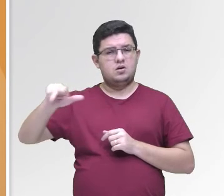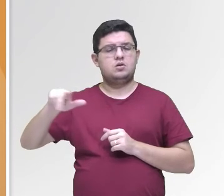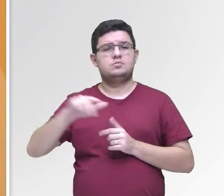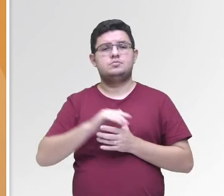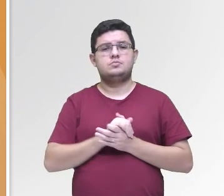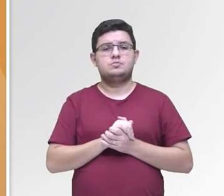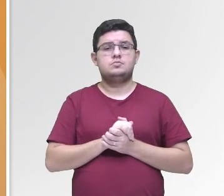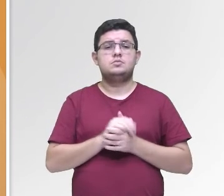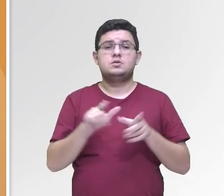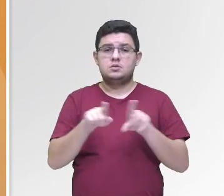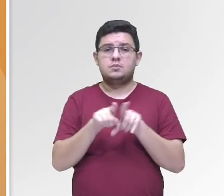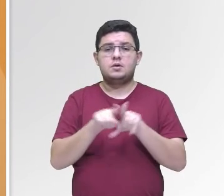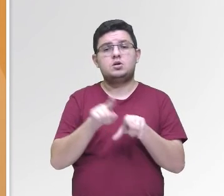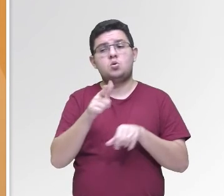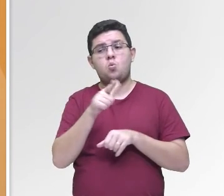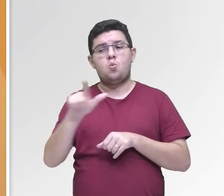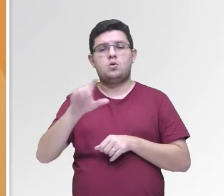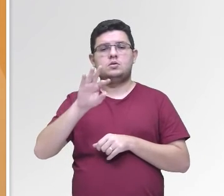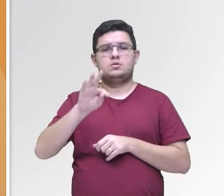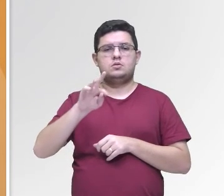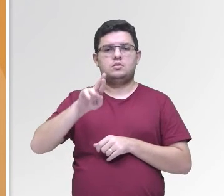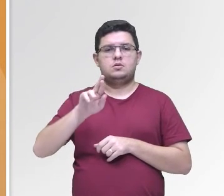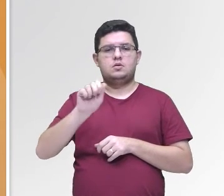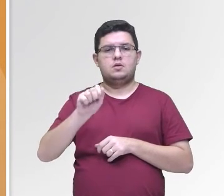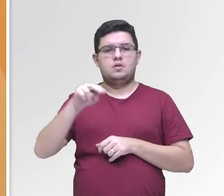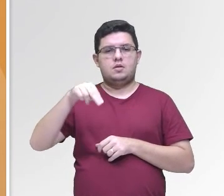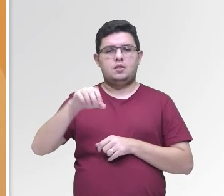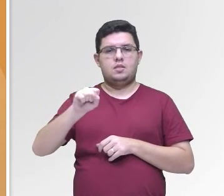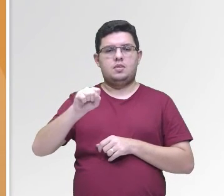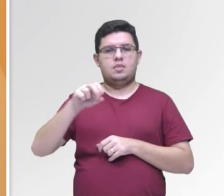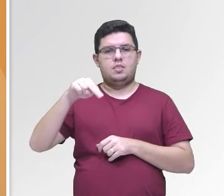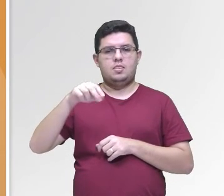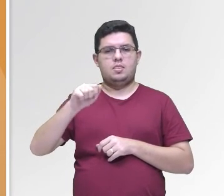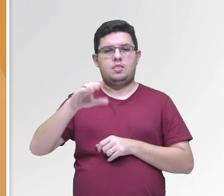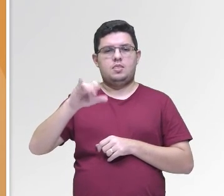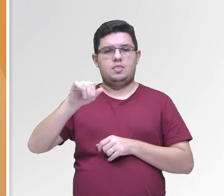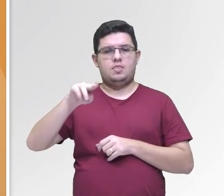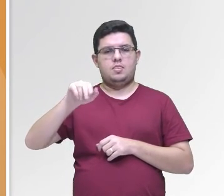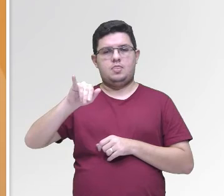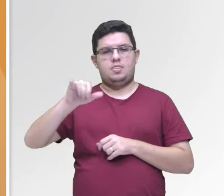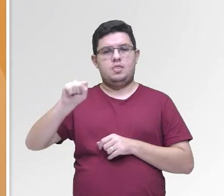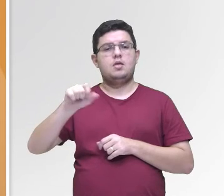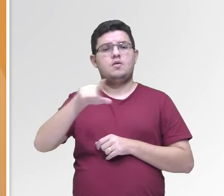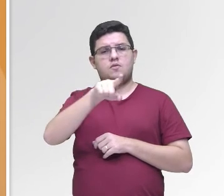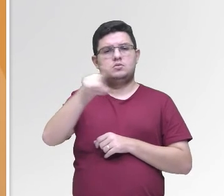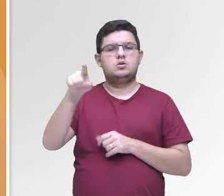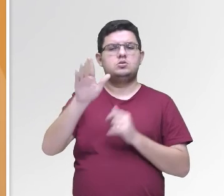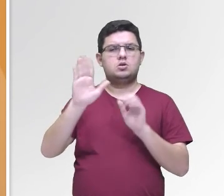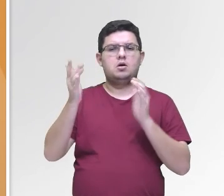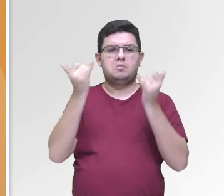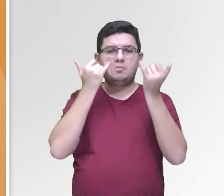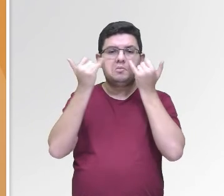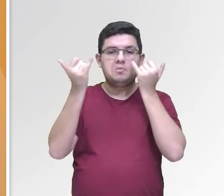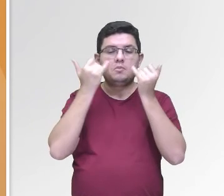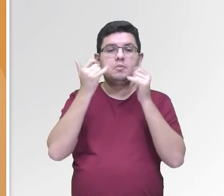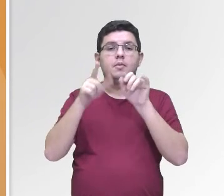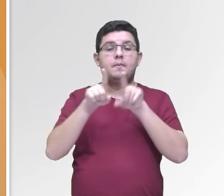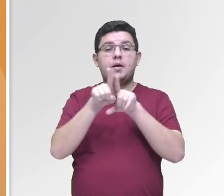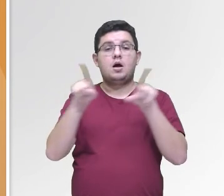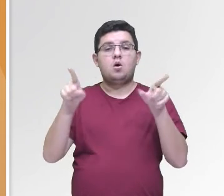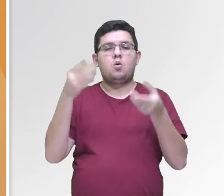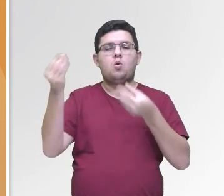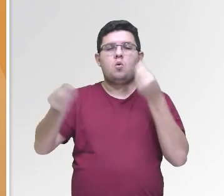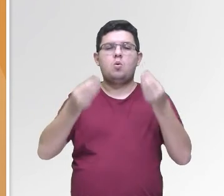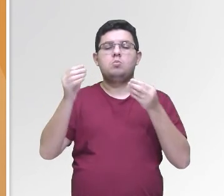e das transnacionais. Em algum momento, vocês já devem ter escutado multinacional e transnacional. Mas tem